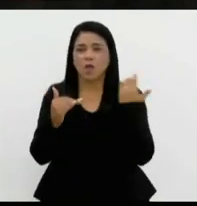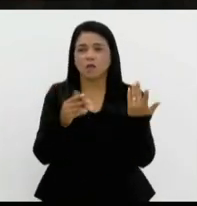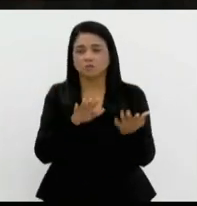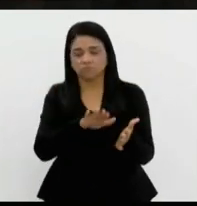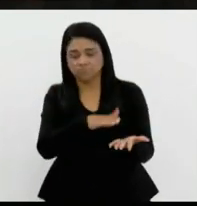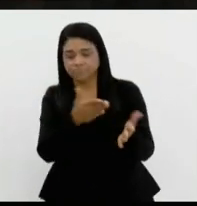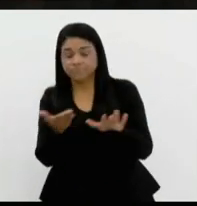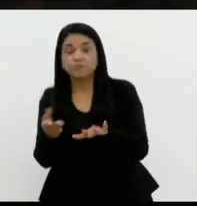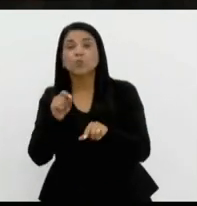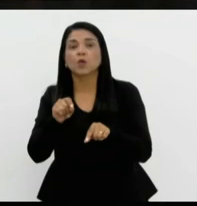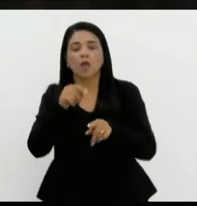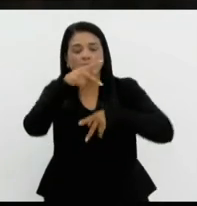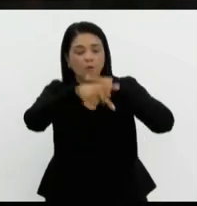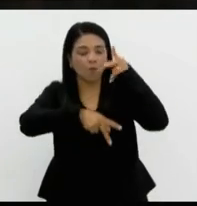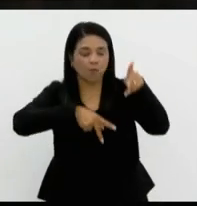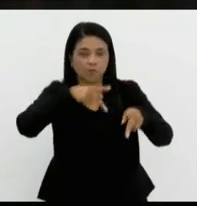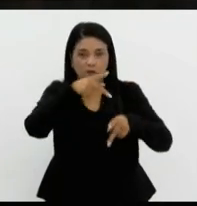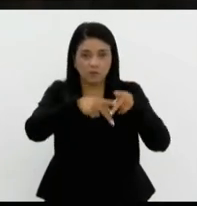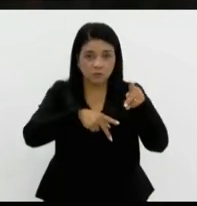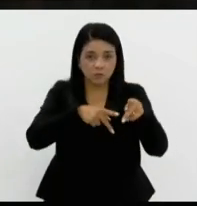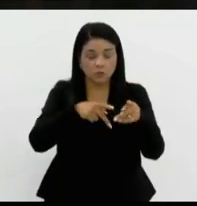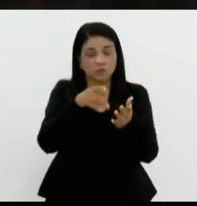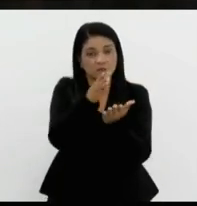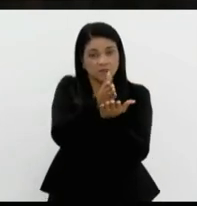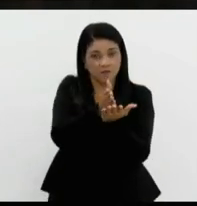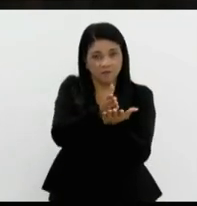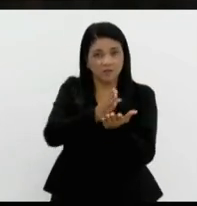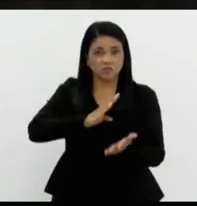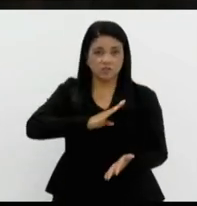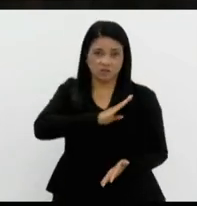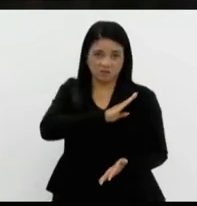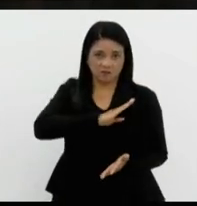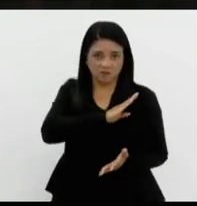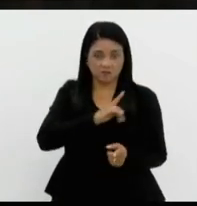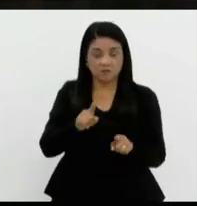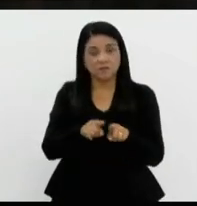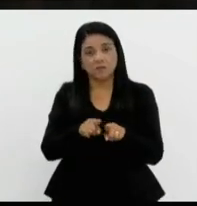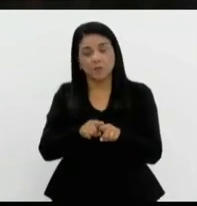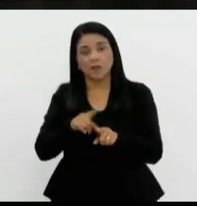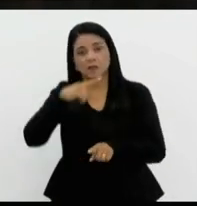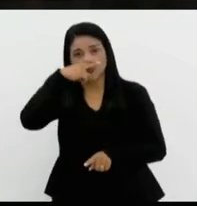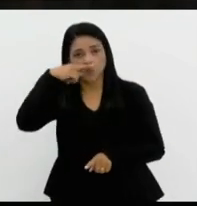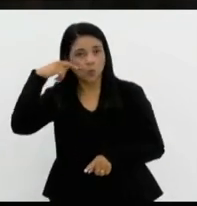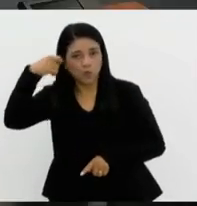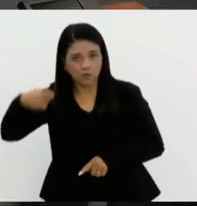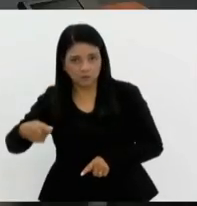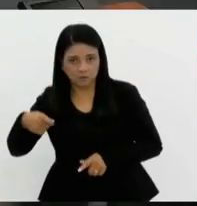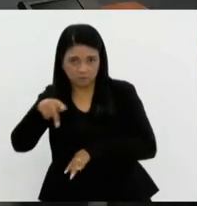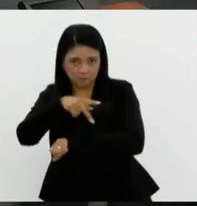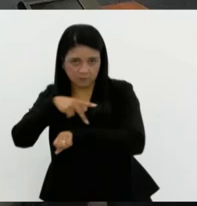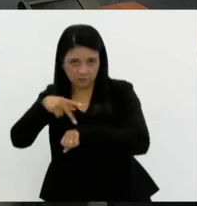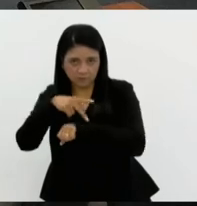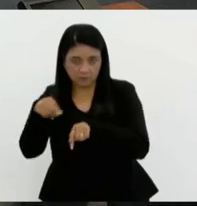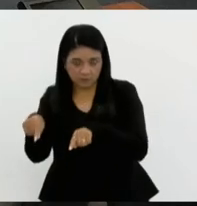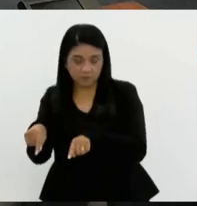civil, tanto na faixa de Gaza, como também na própria Ucrânia. Muito obrigado, senhor presidente.